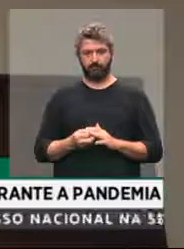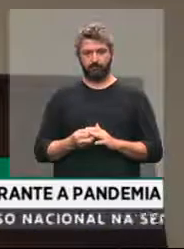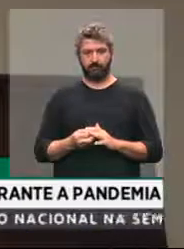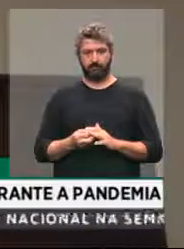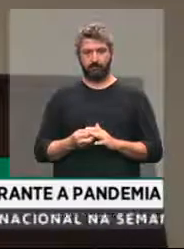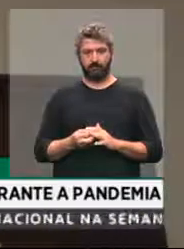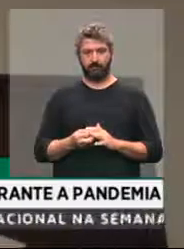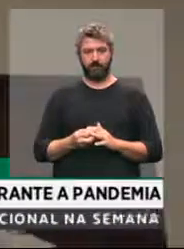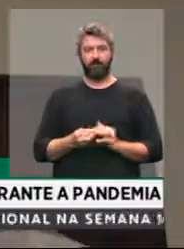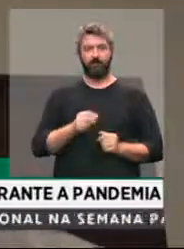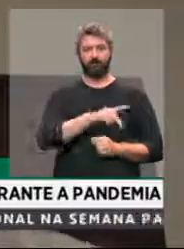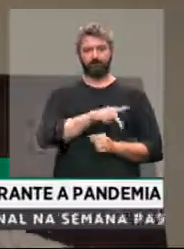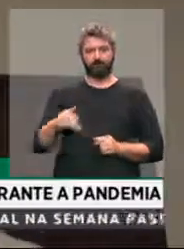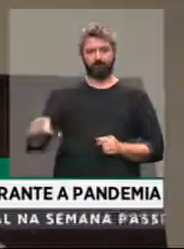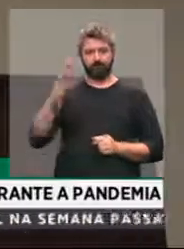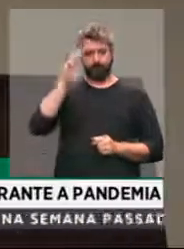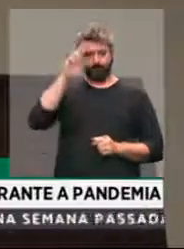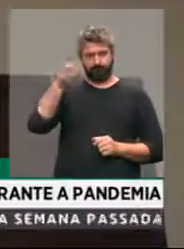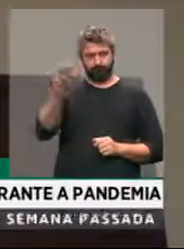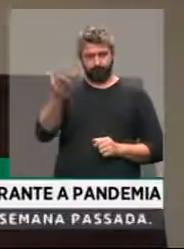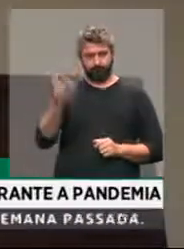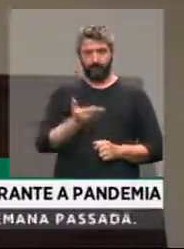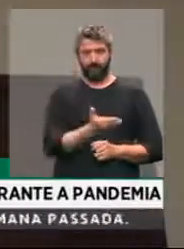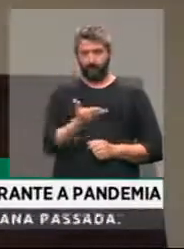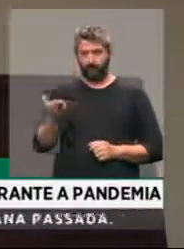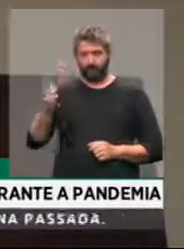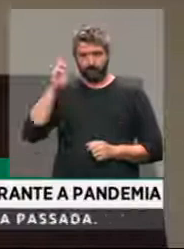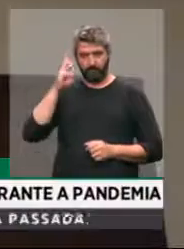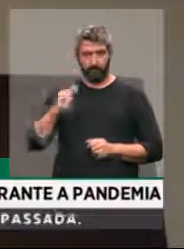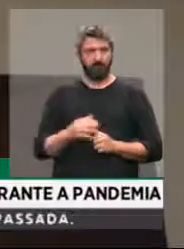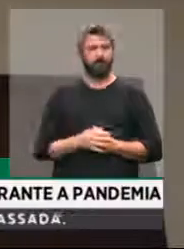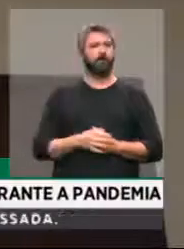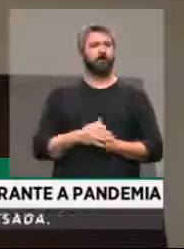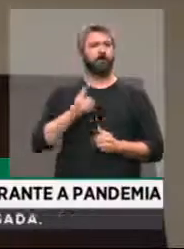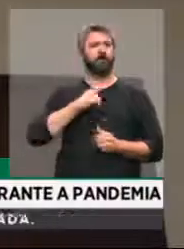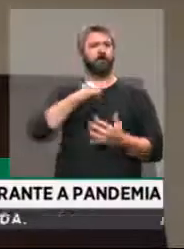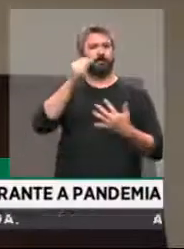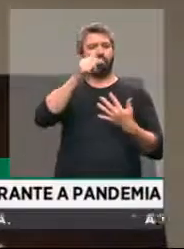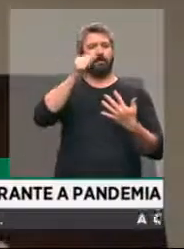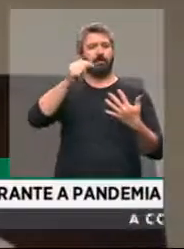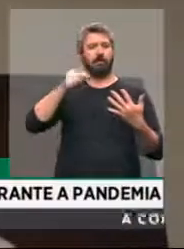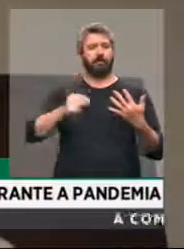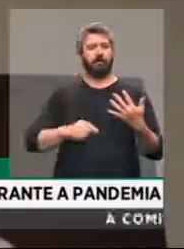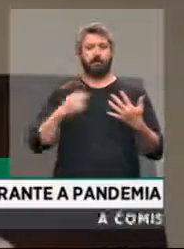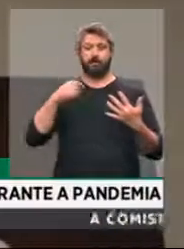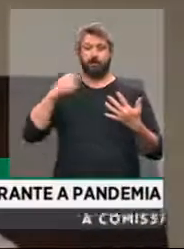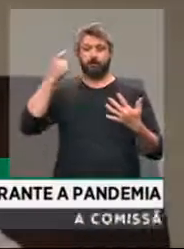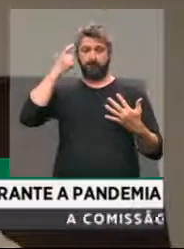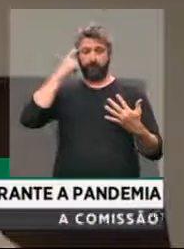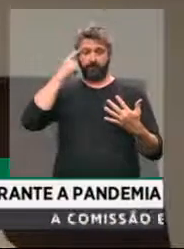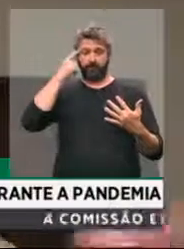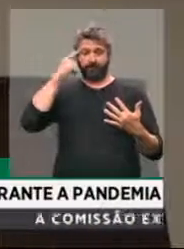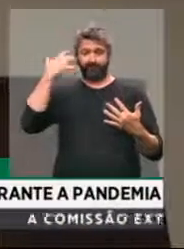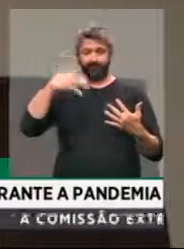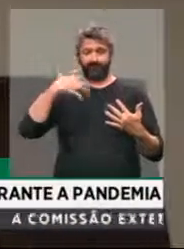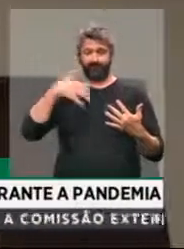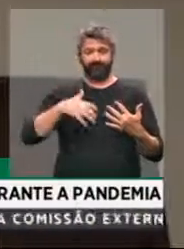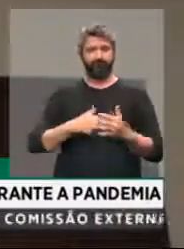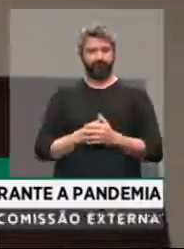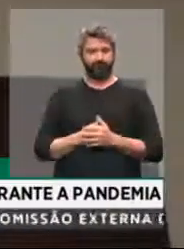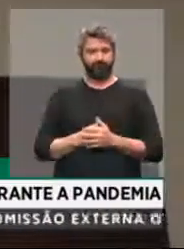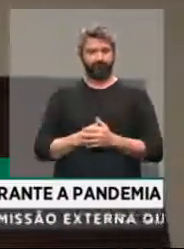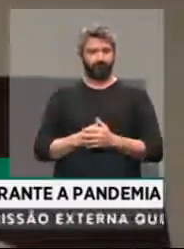Senhor presidente, senhoras e senhores, são muitos pontos que nós precisamos levar em